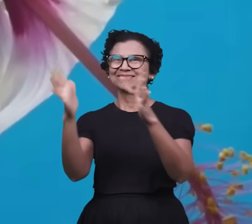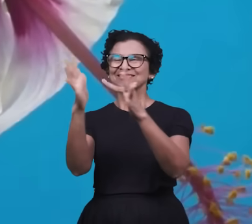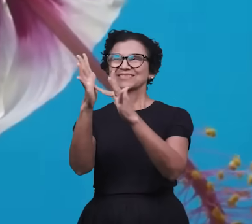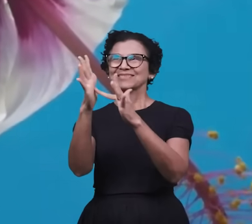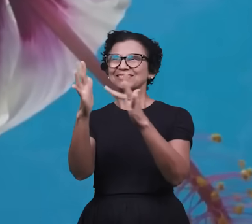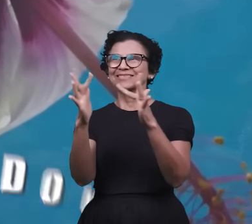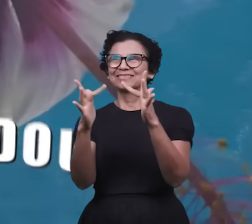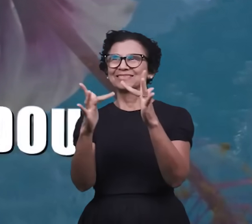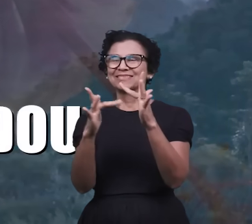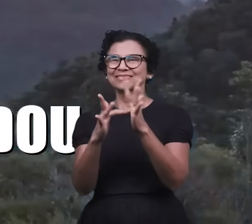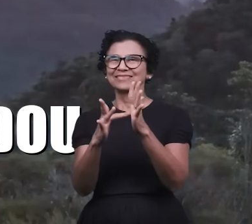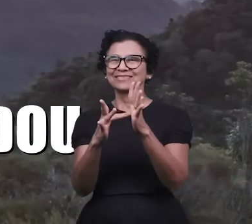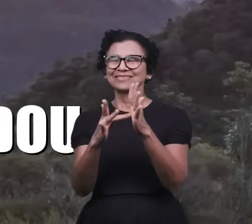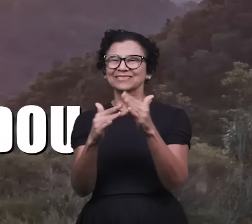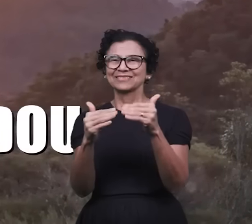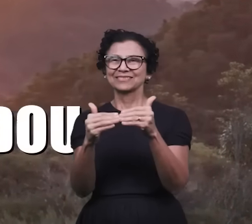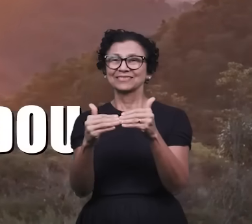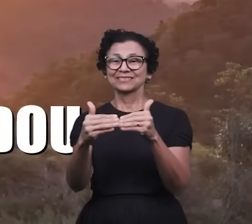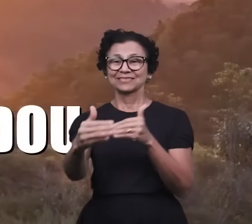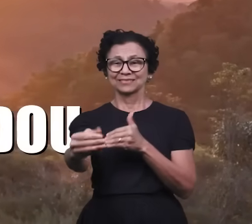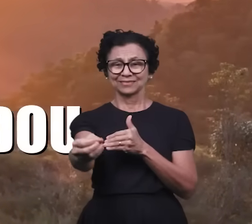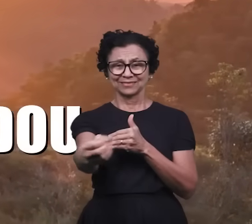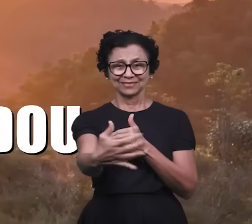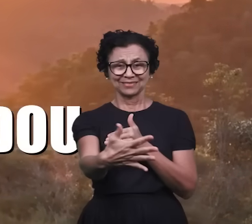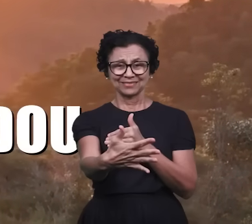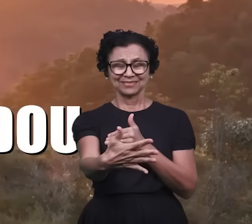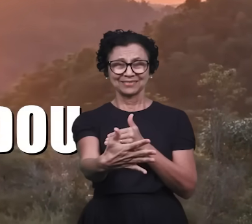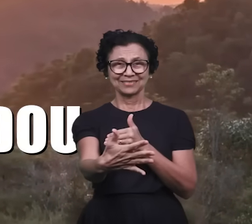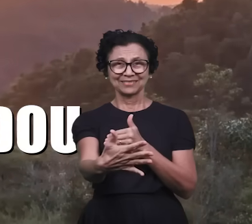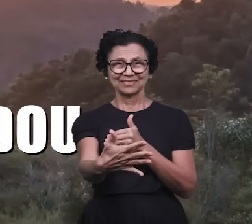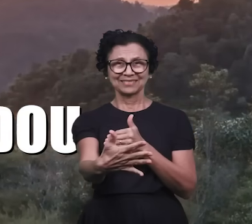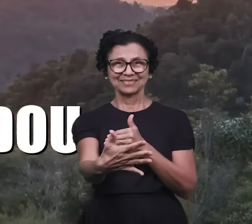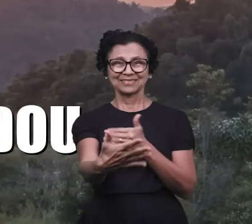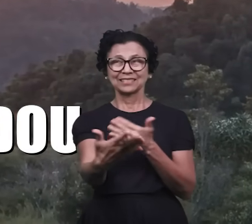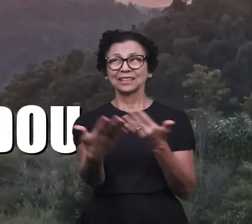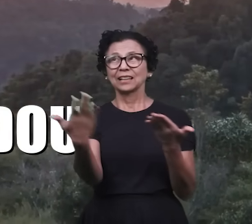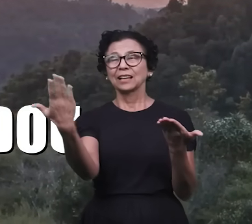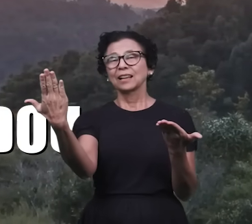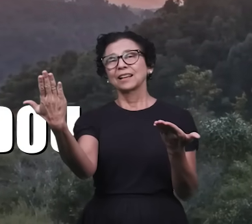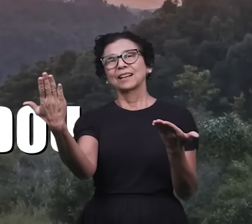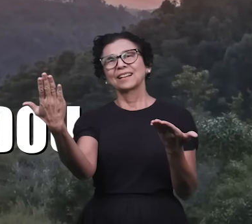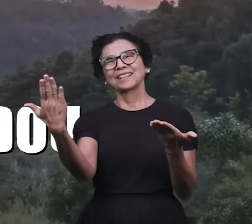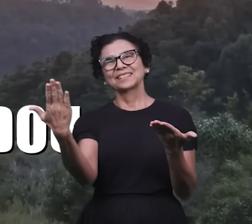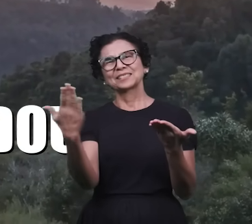transformou. Este mistério minha vida